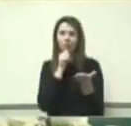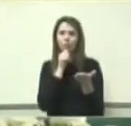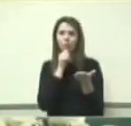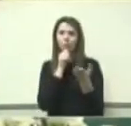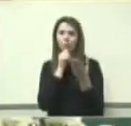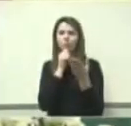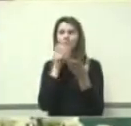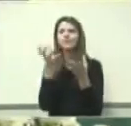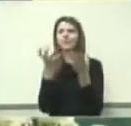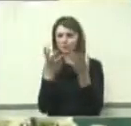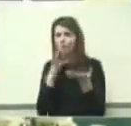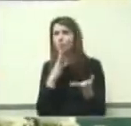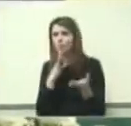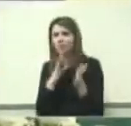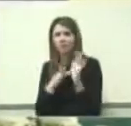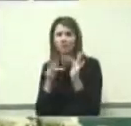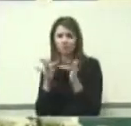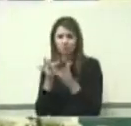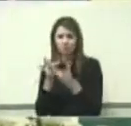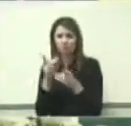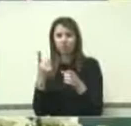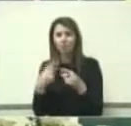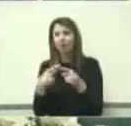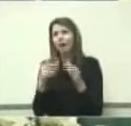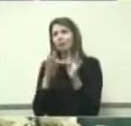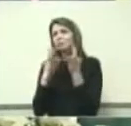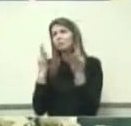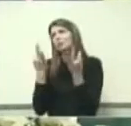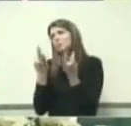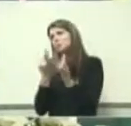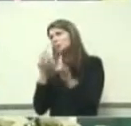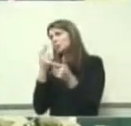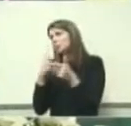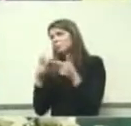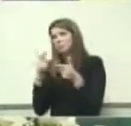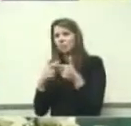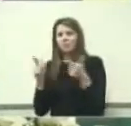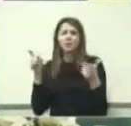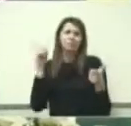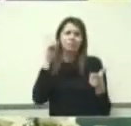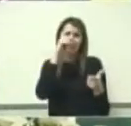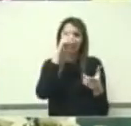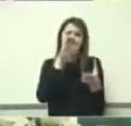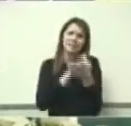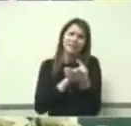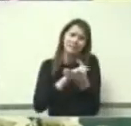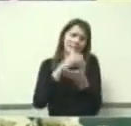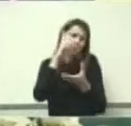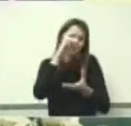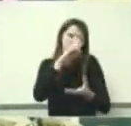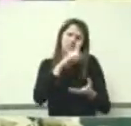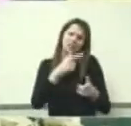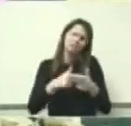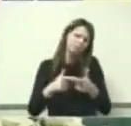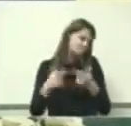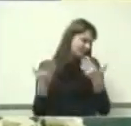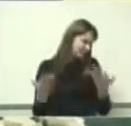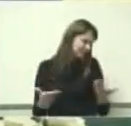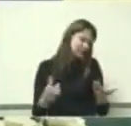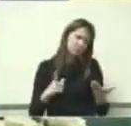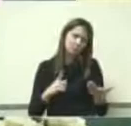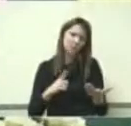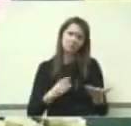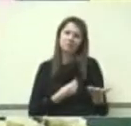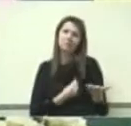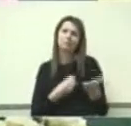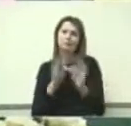que o lar ainda tem sido o grande problema você não conseguiu ajustar-se no casamento você vive com uma família